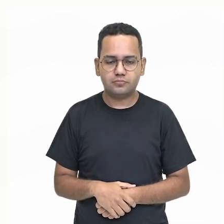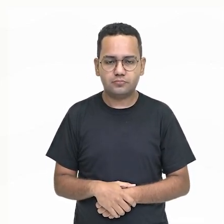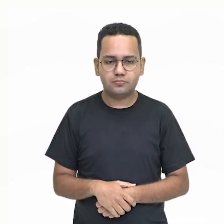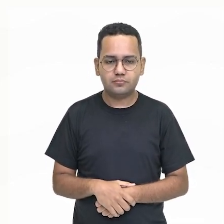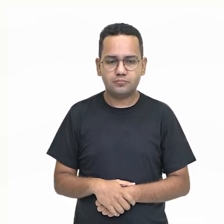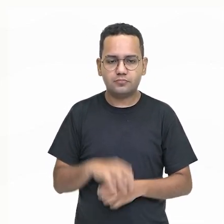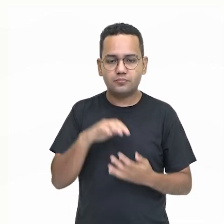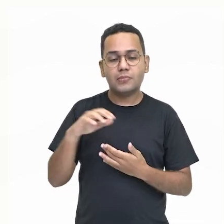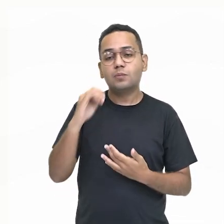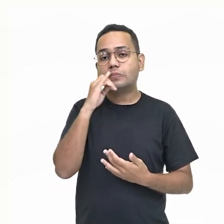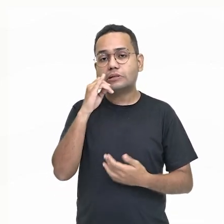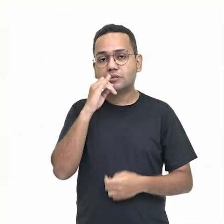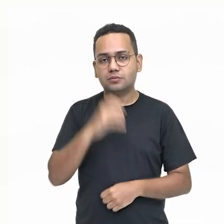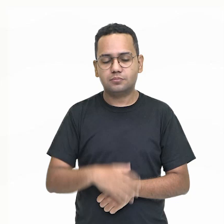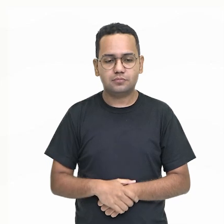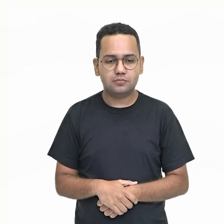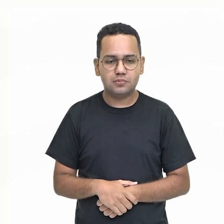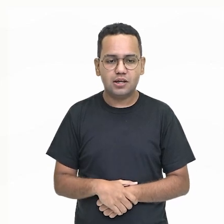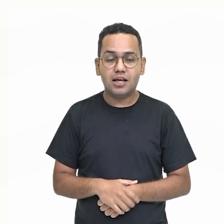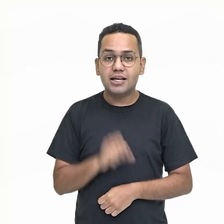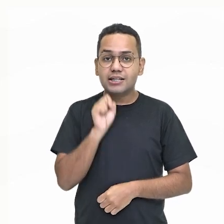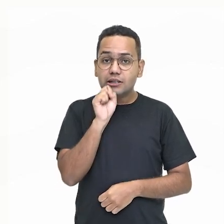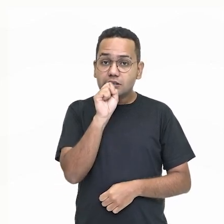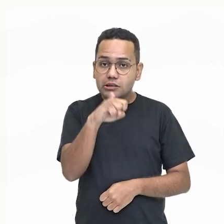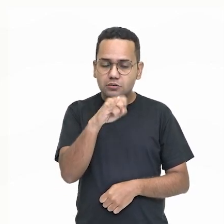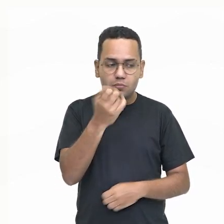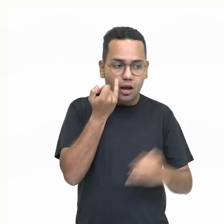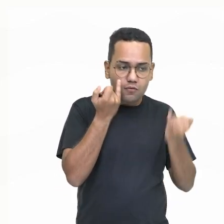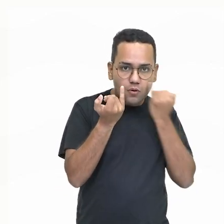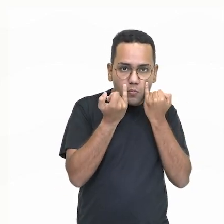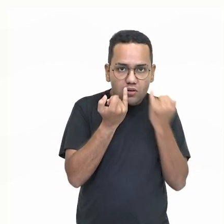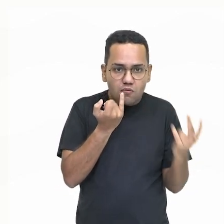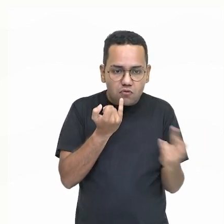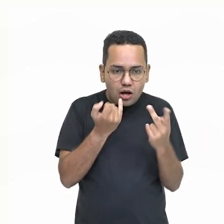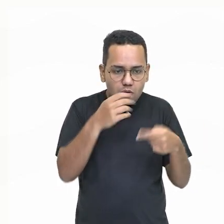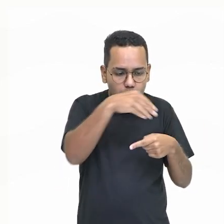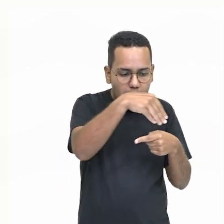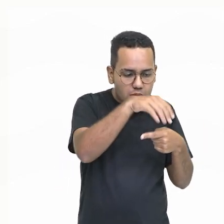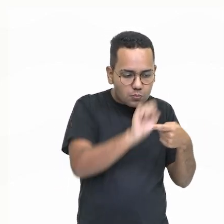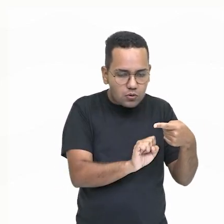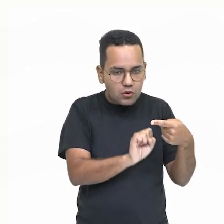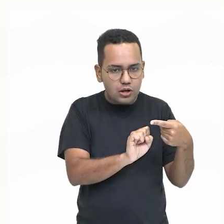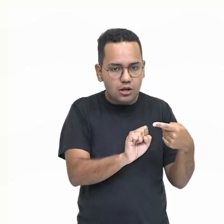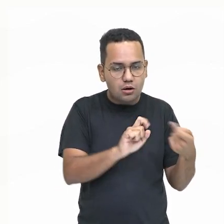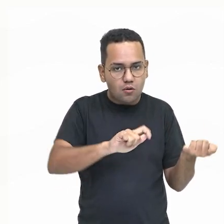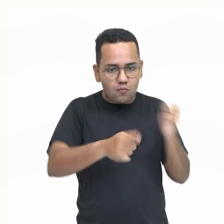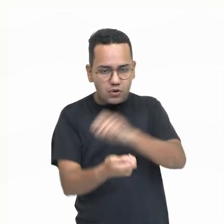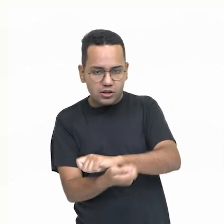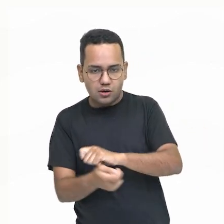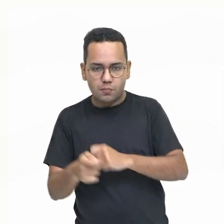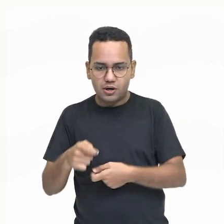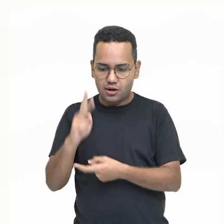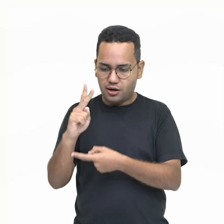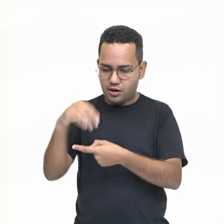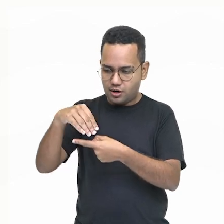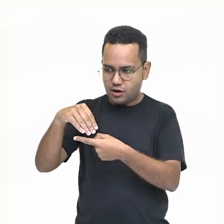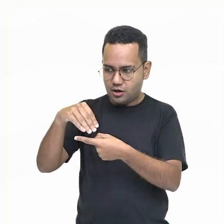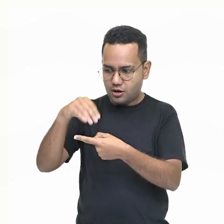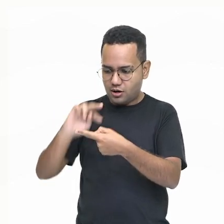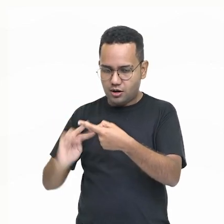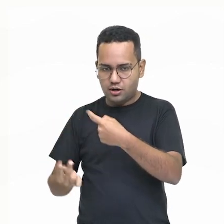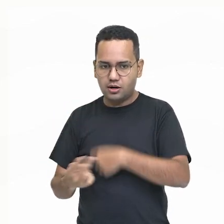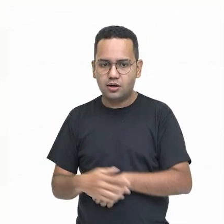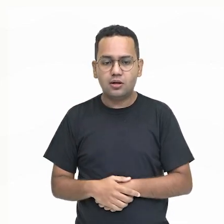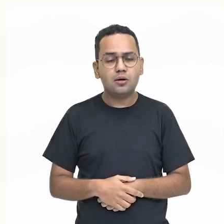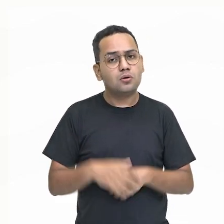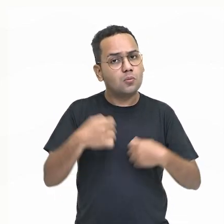uma um valor em metros por segundo e quer transformar em km/h você simplesmente multiplica por